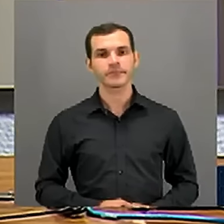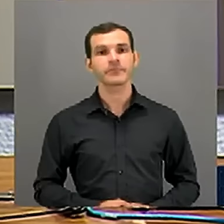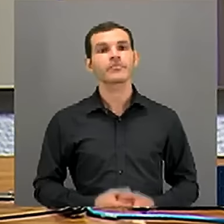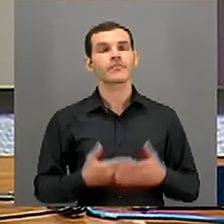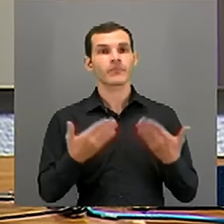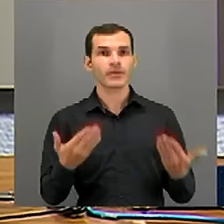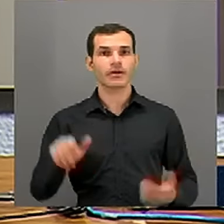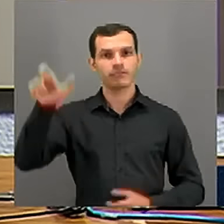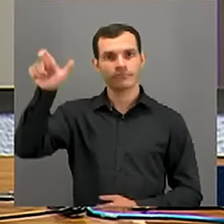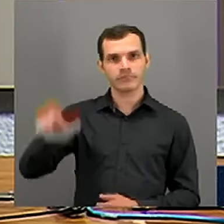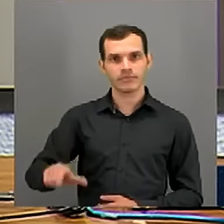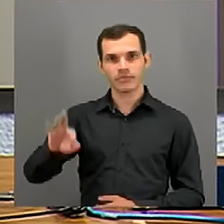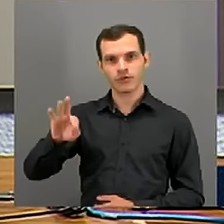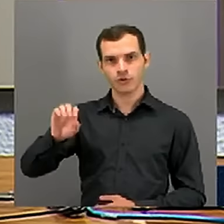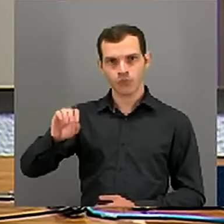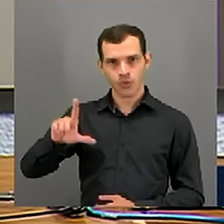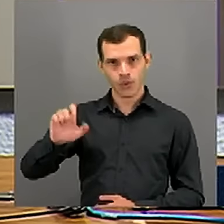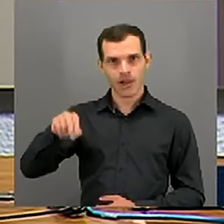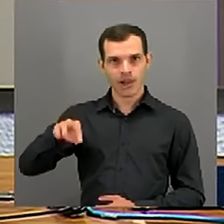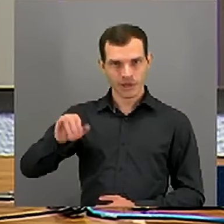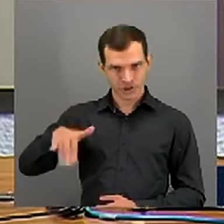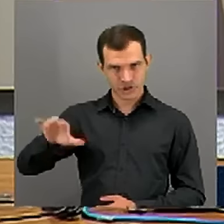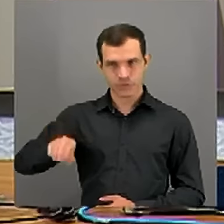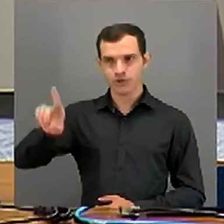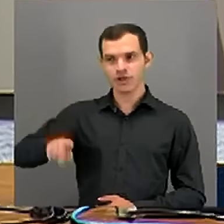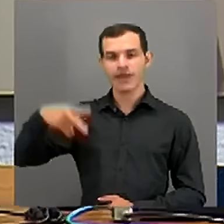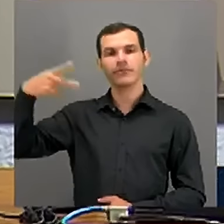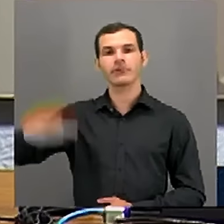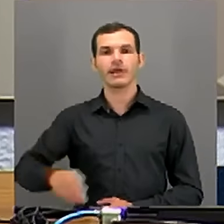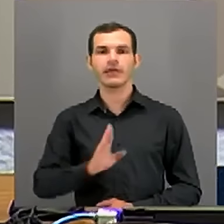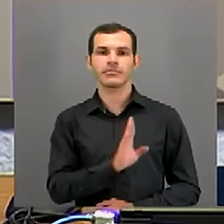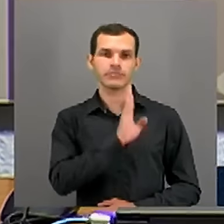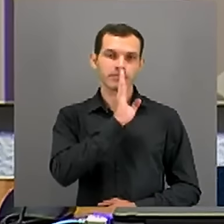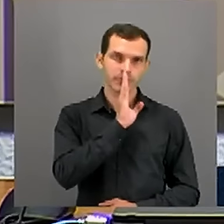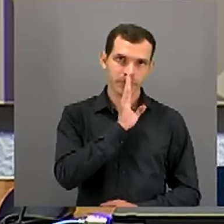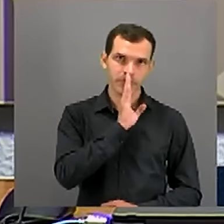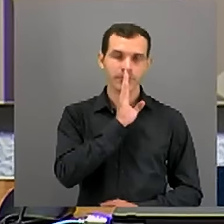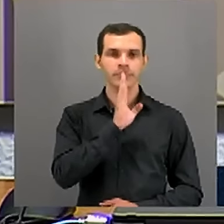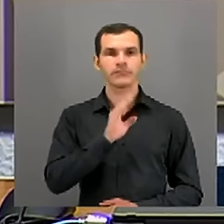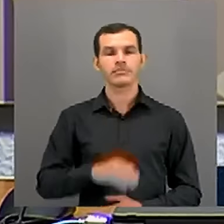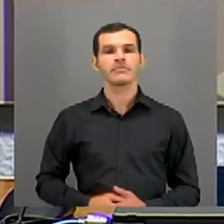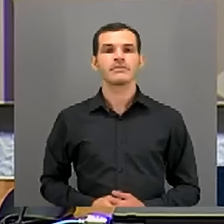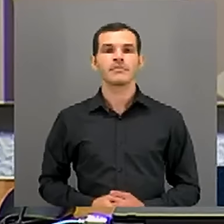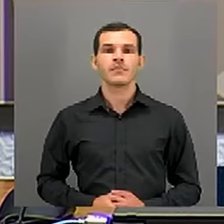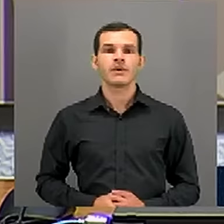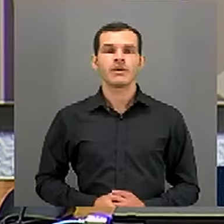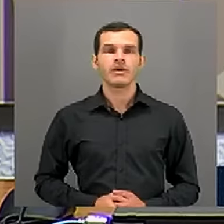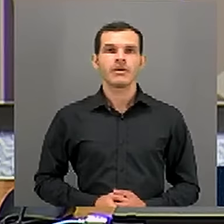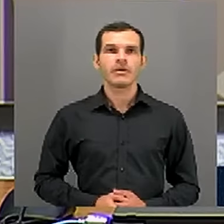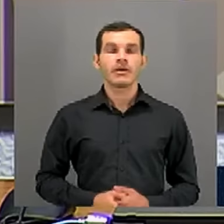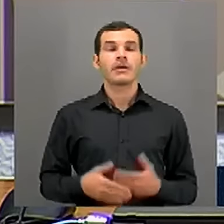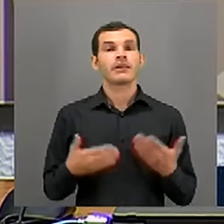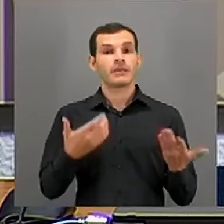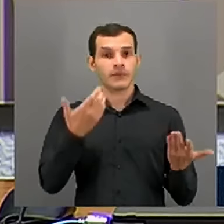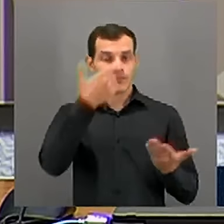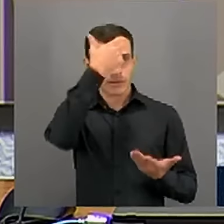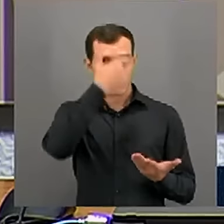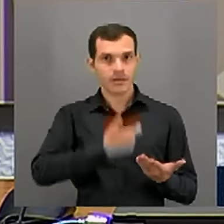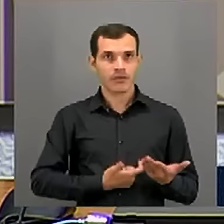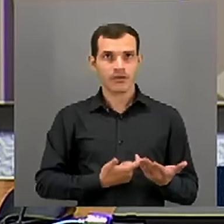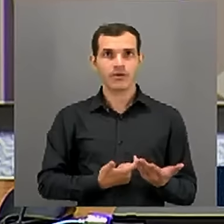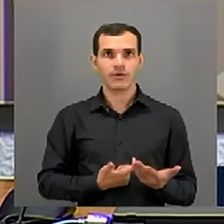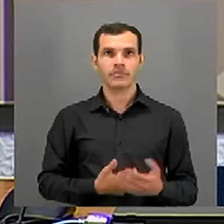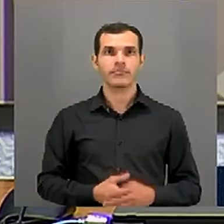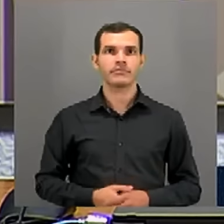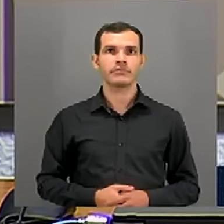senhor Tolentino ter esse direito de permanecer em silêncio, eu não poderia